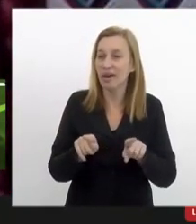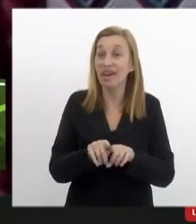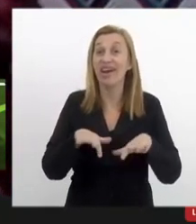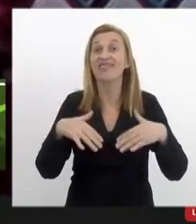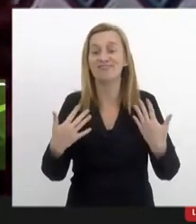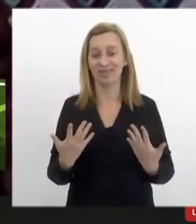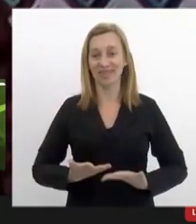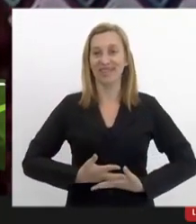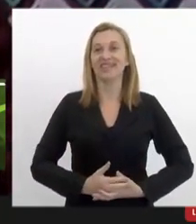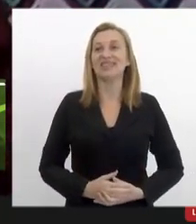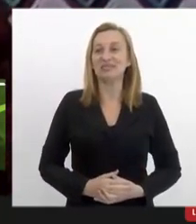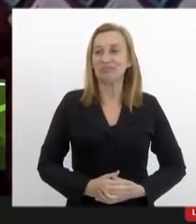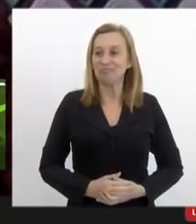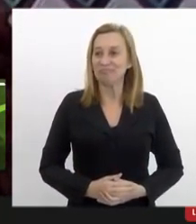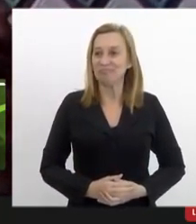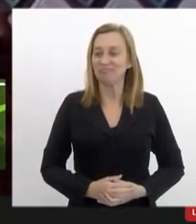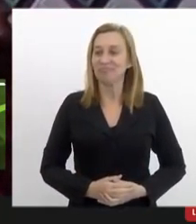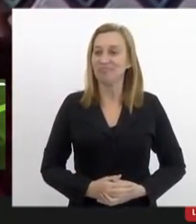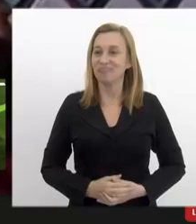Enfim,